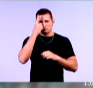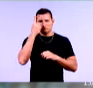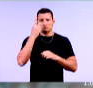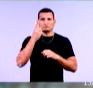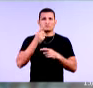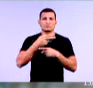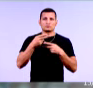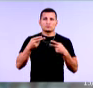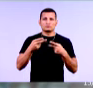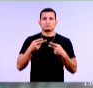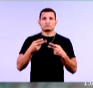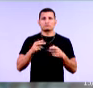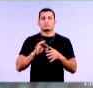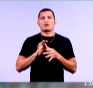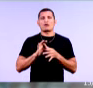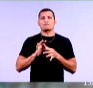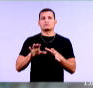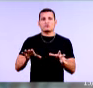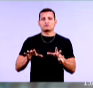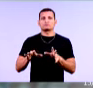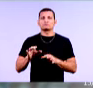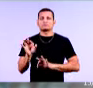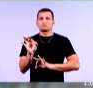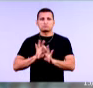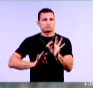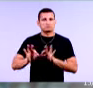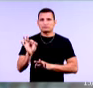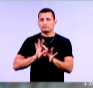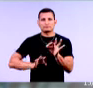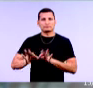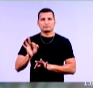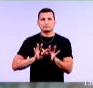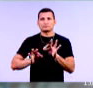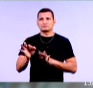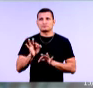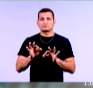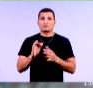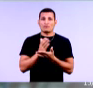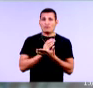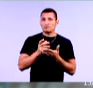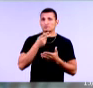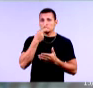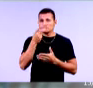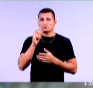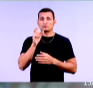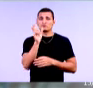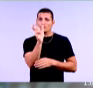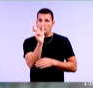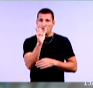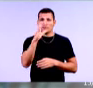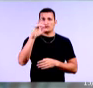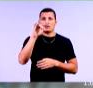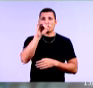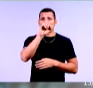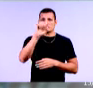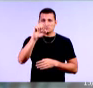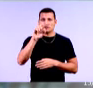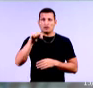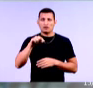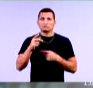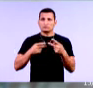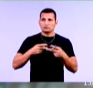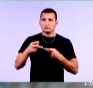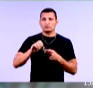e manipulá-los. Por isso, alguns dizem que uma classe é um projeto ou uma forma para criar